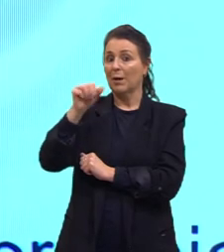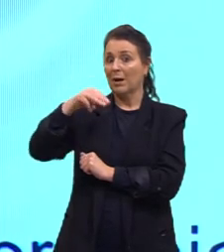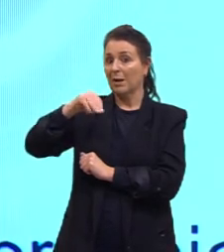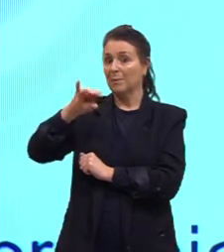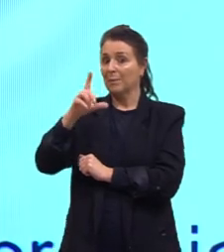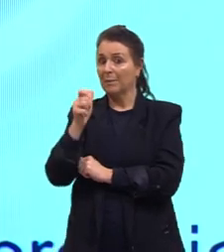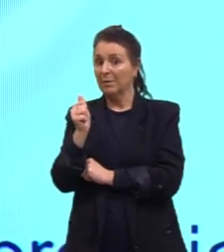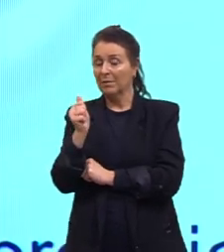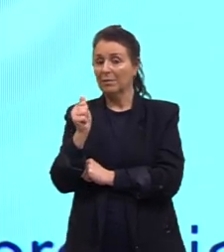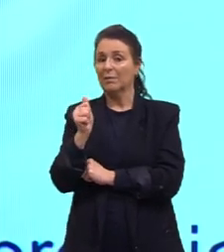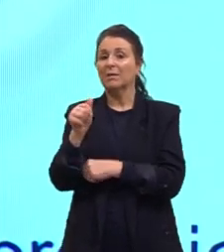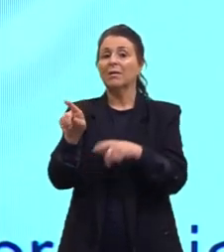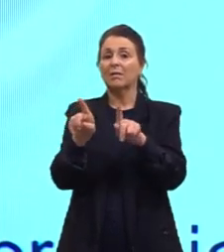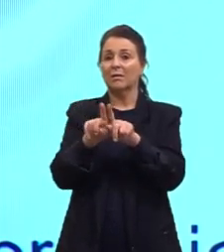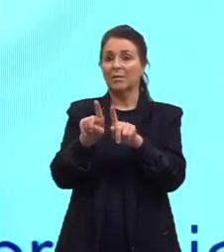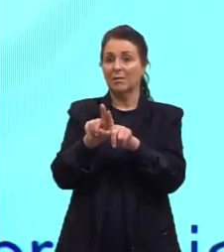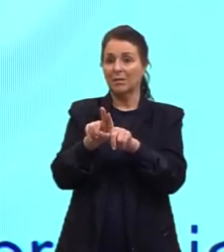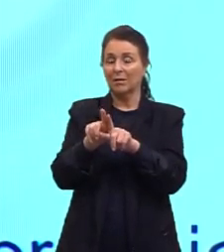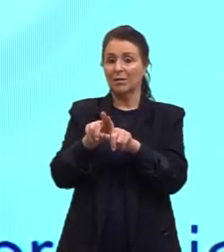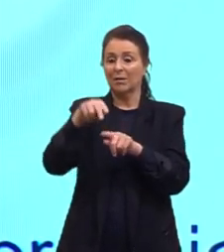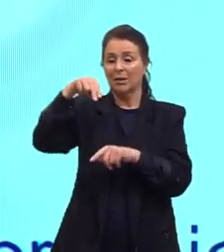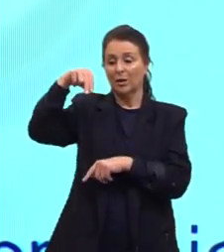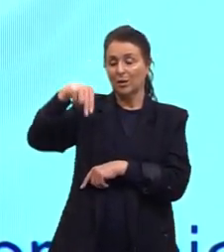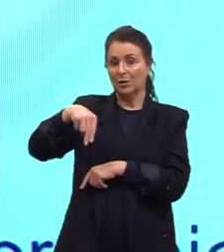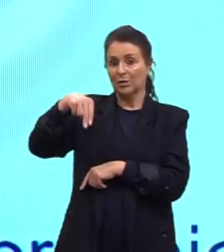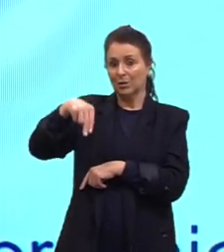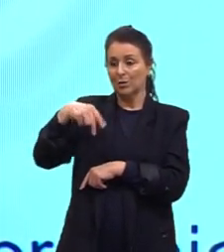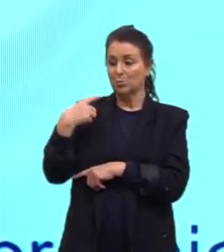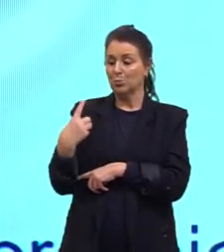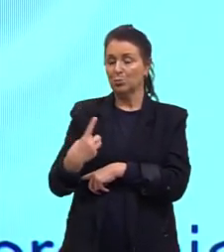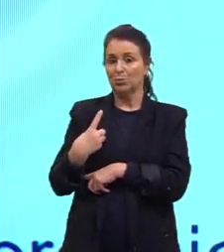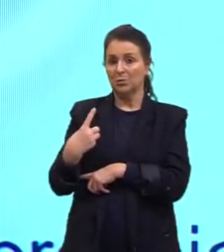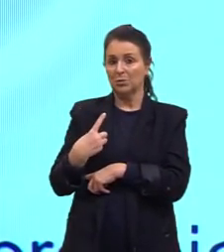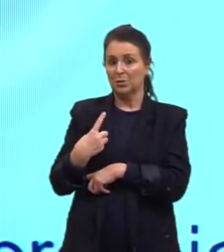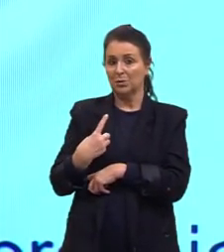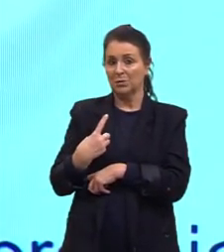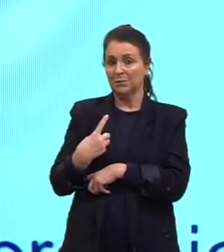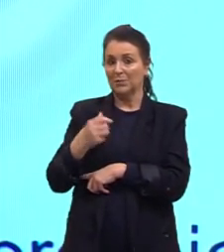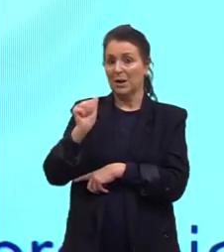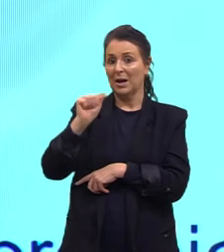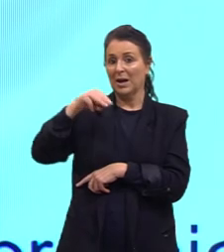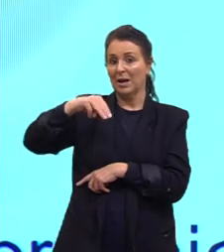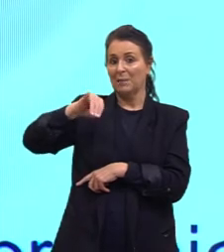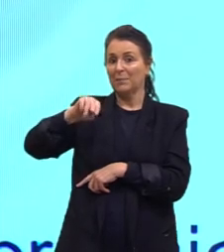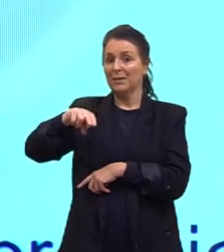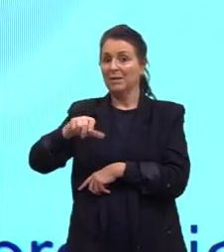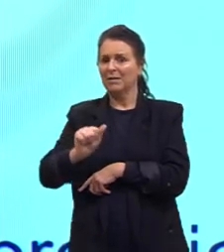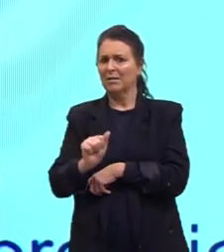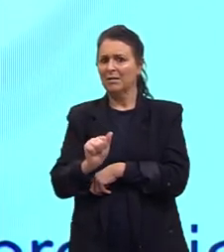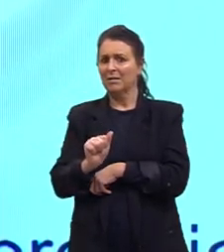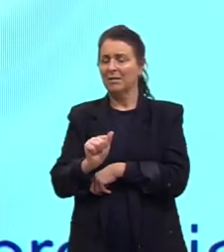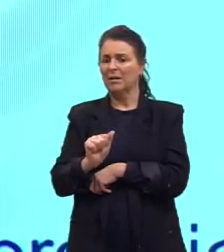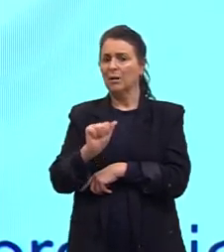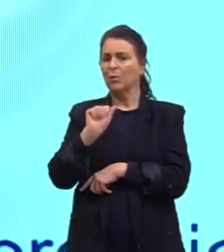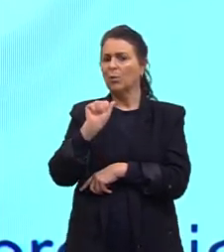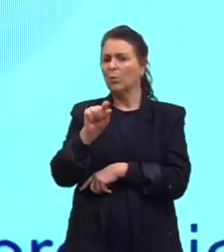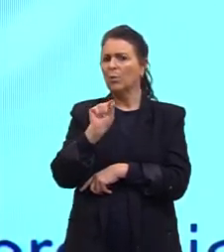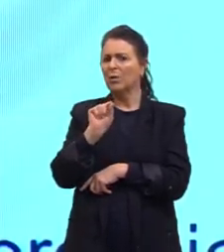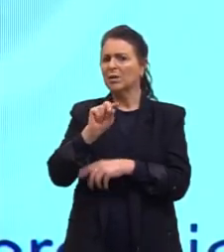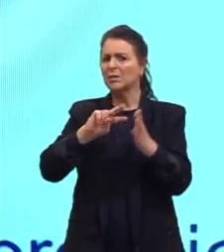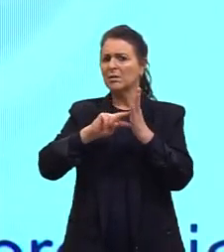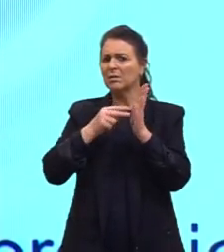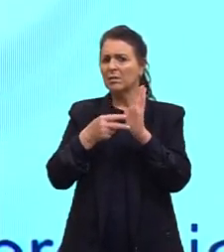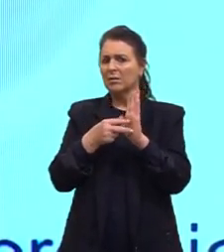e também tem um nitrogênio sozinho sendo uma mina o que que me diz essas vários